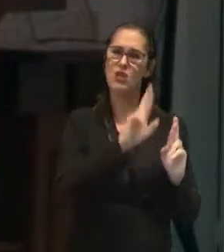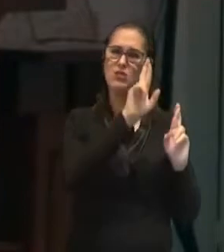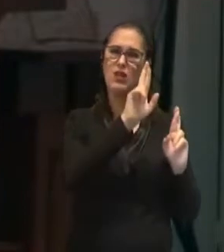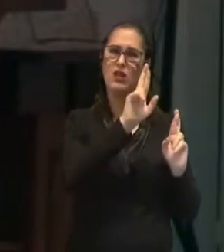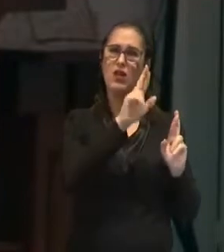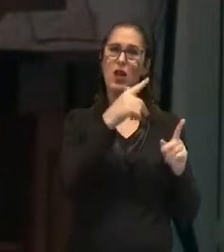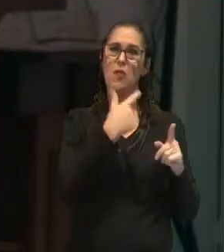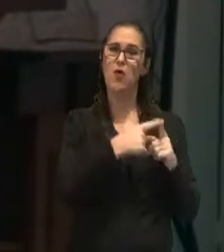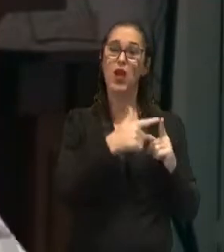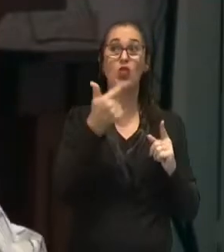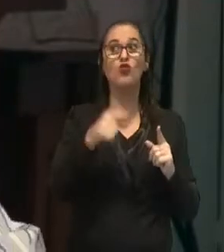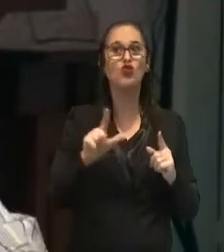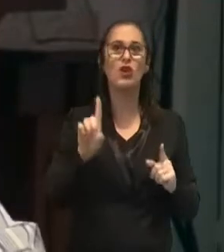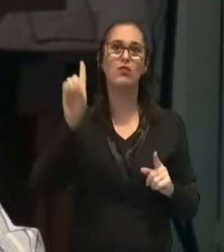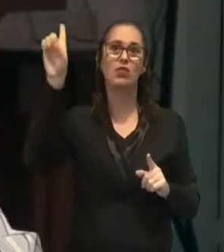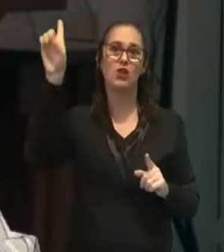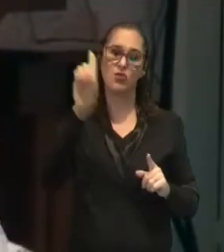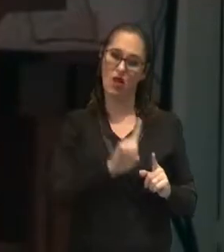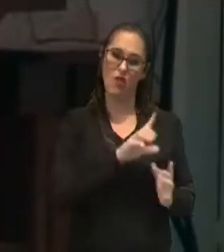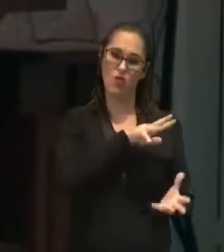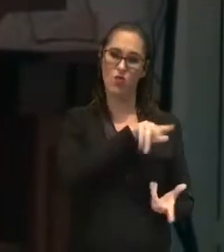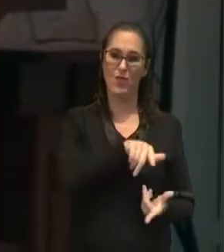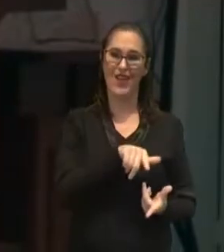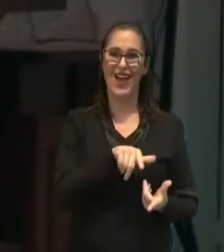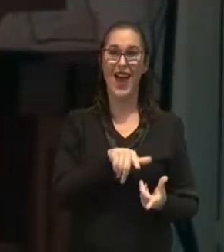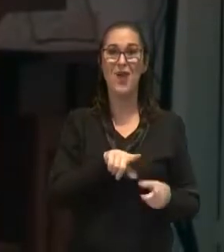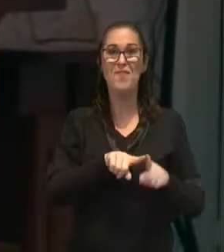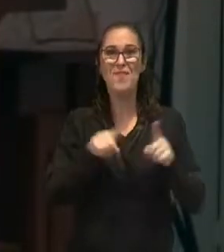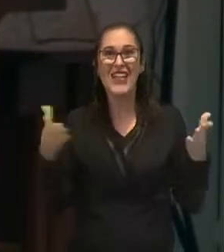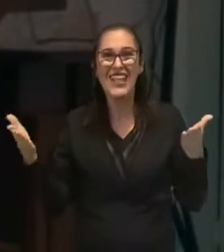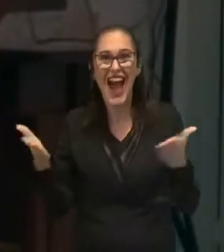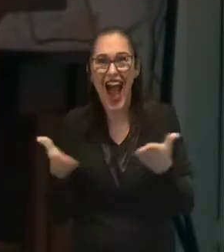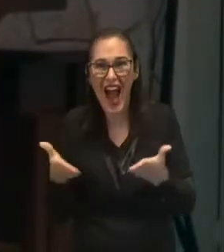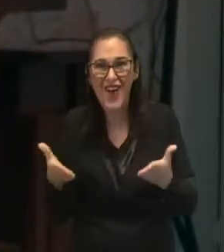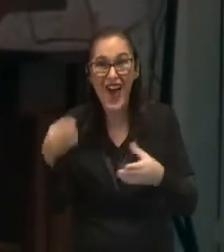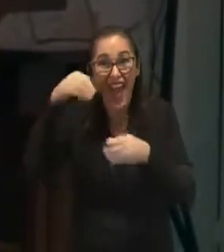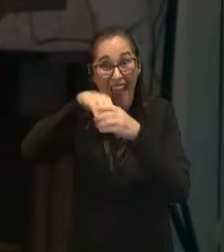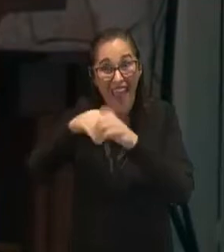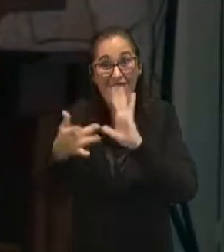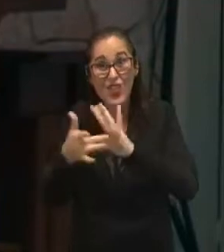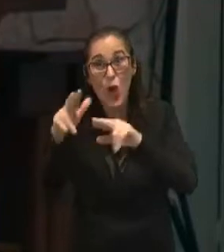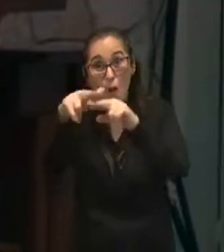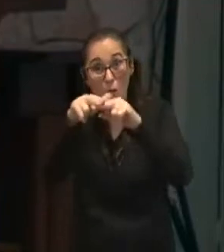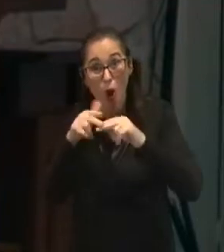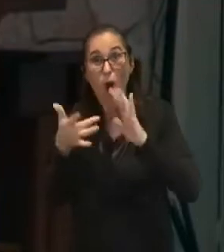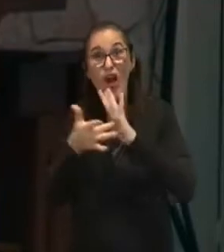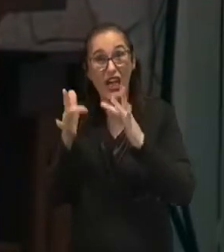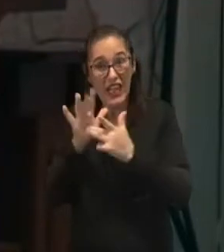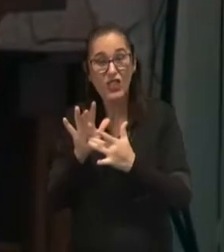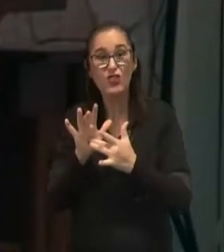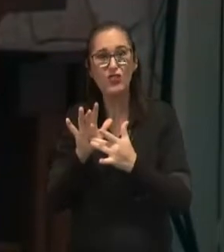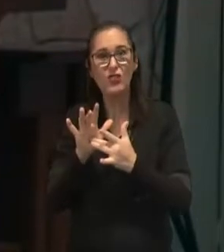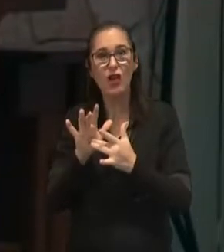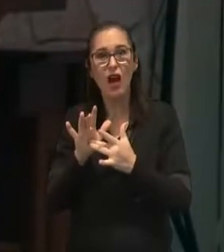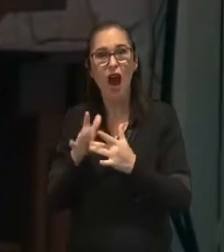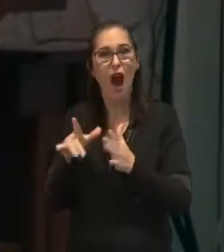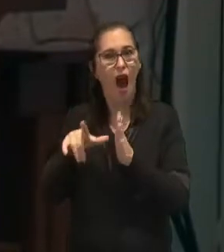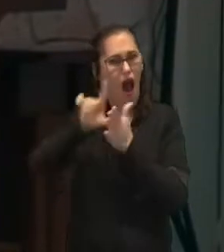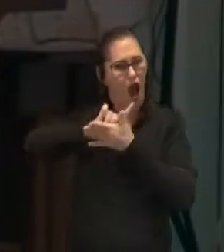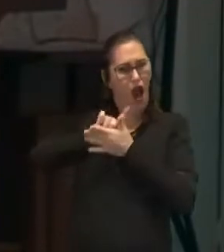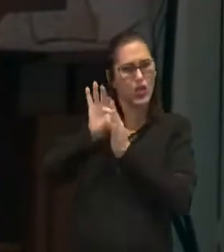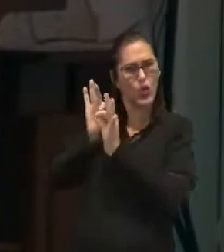no mundo. Mas agora, em Cristo Jesus, vós que antes estáveis longe,